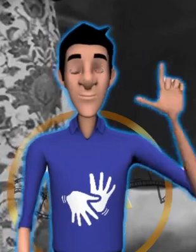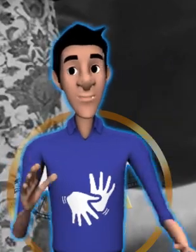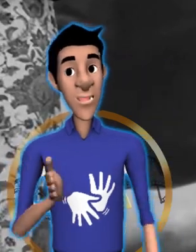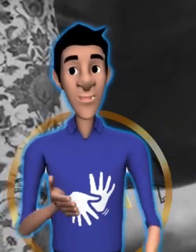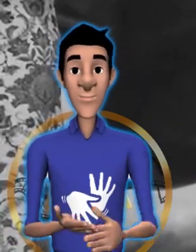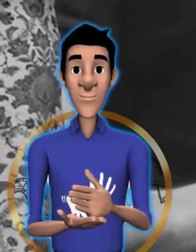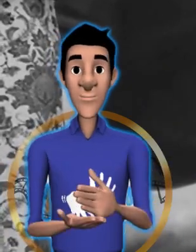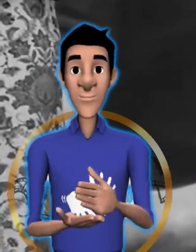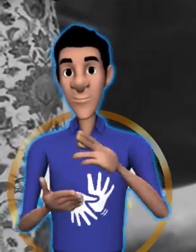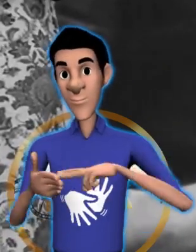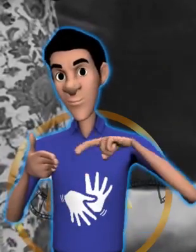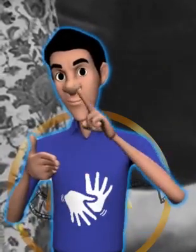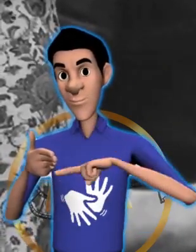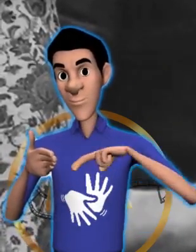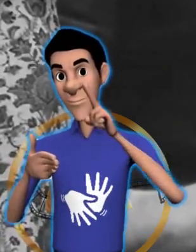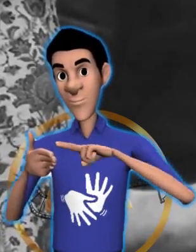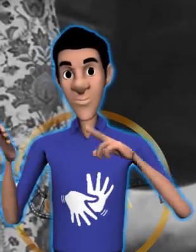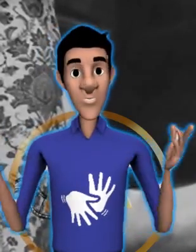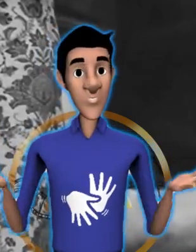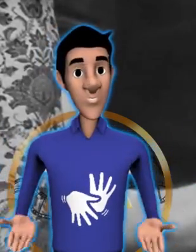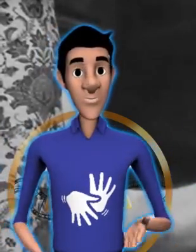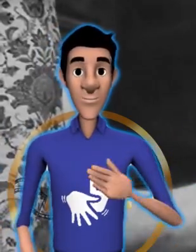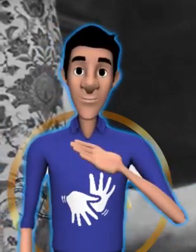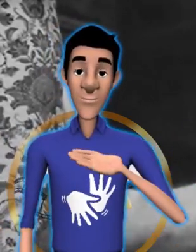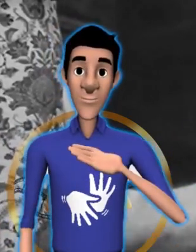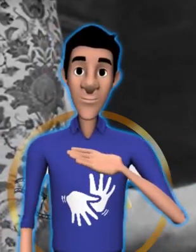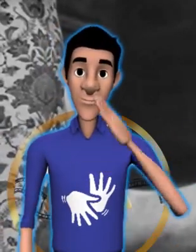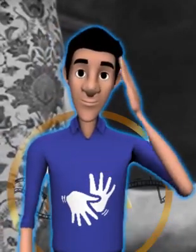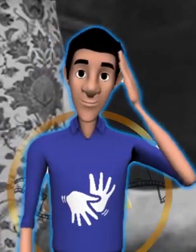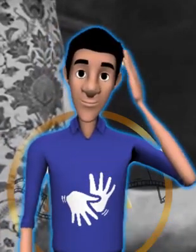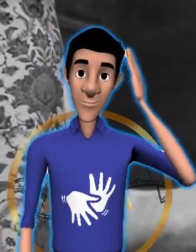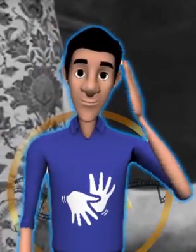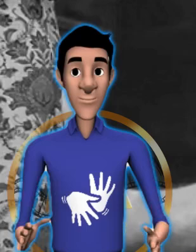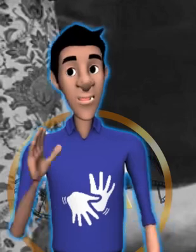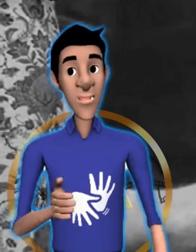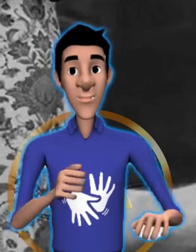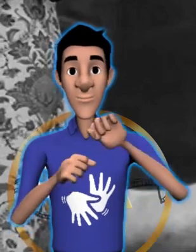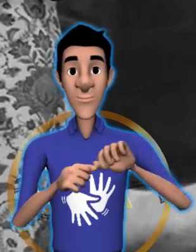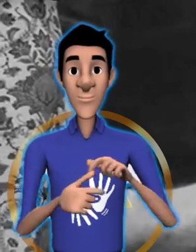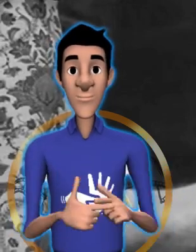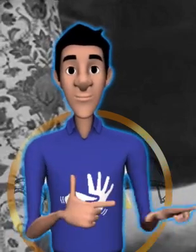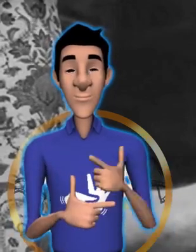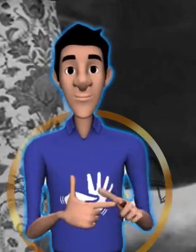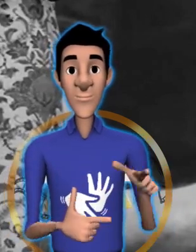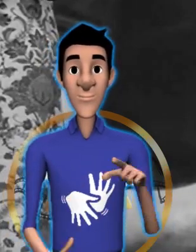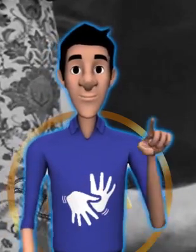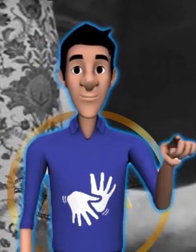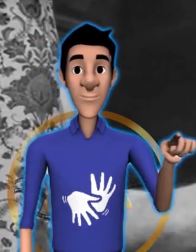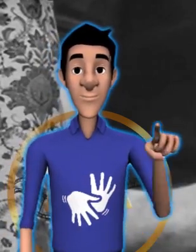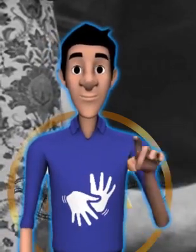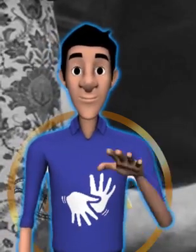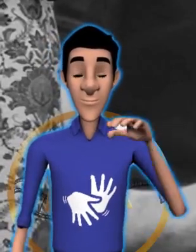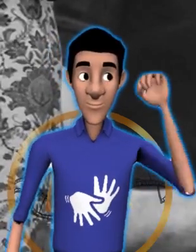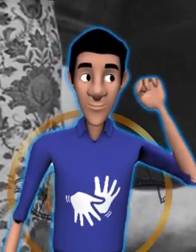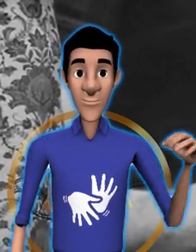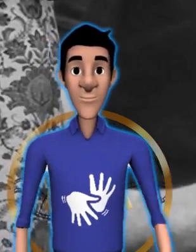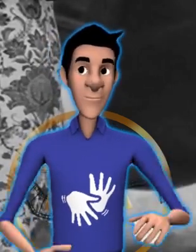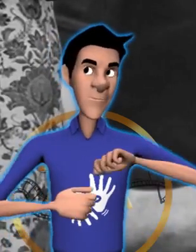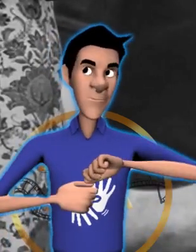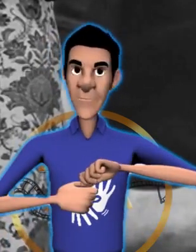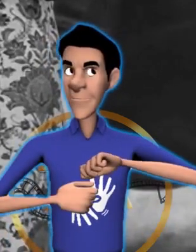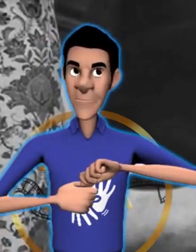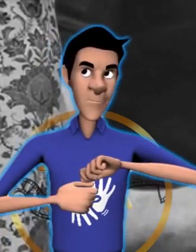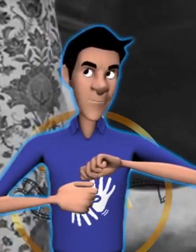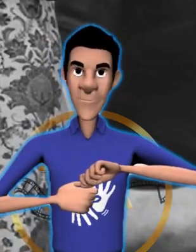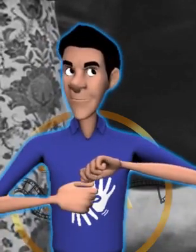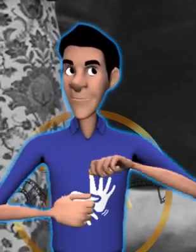existiu. Não é o que fizeram com você, o que você acha que Deus fez com você, é o que você faz com aquilo que foi feito com você.